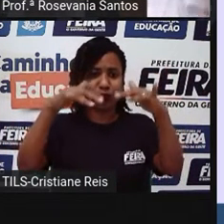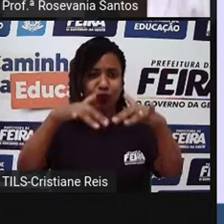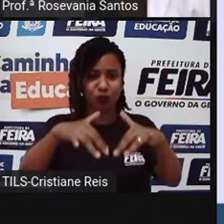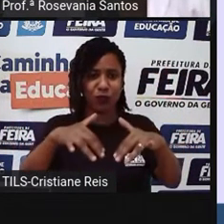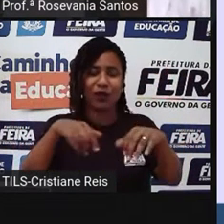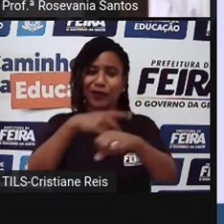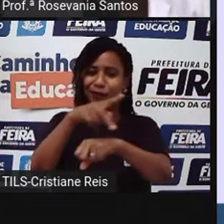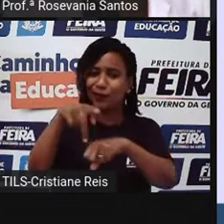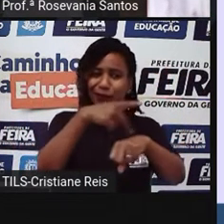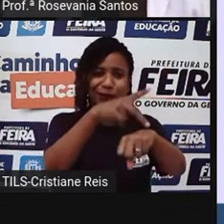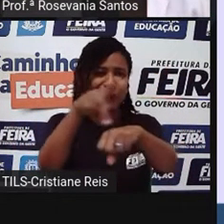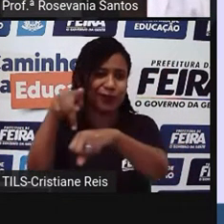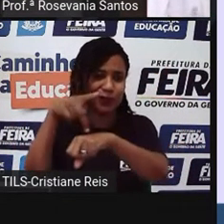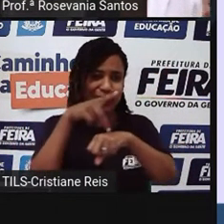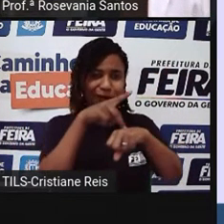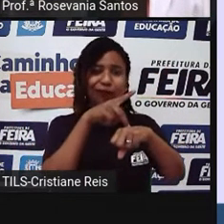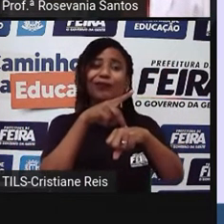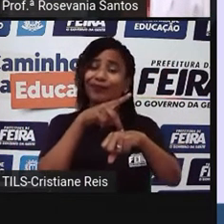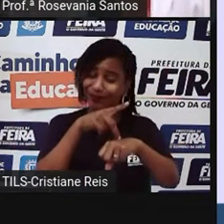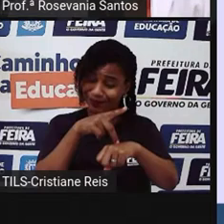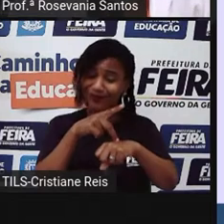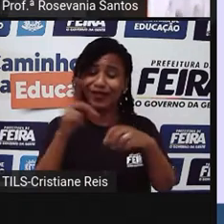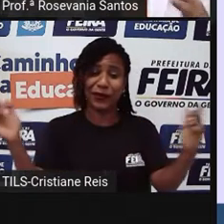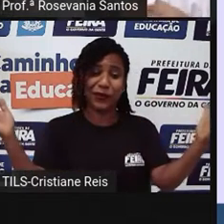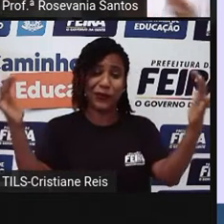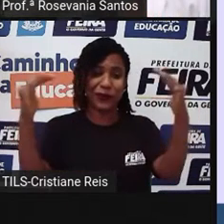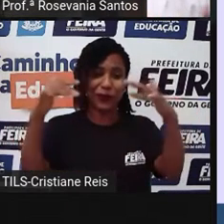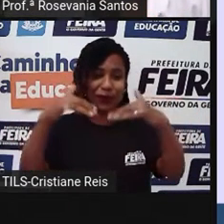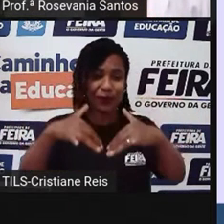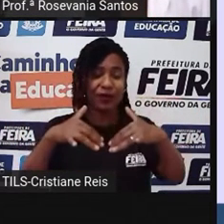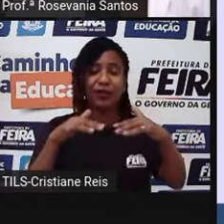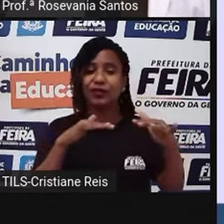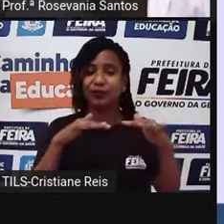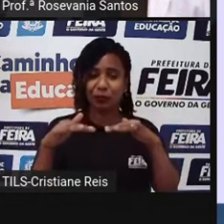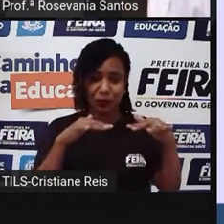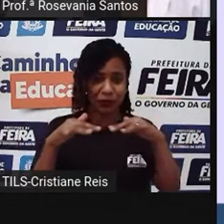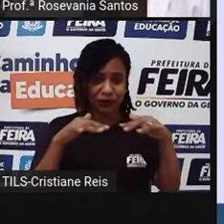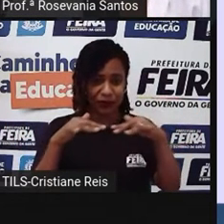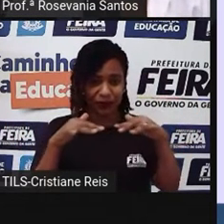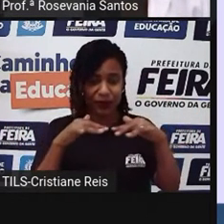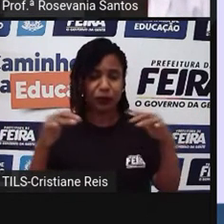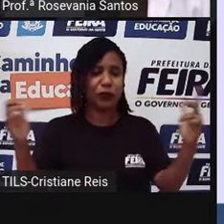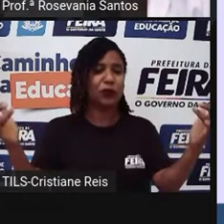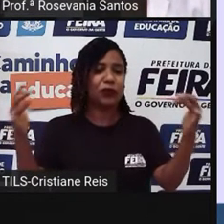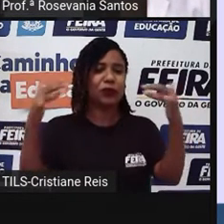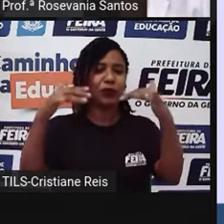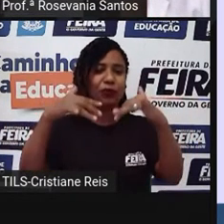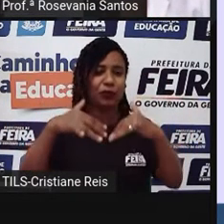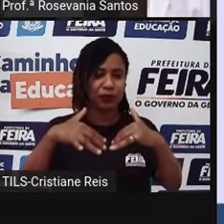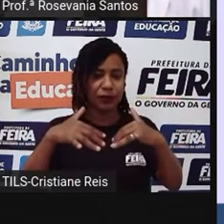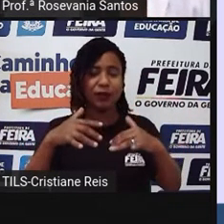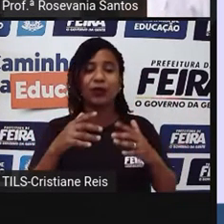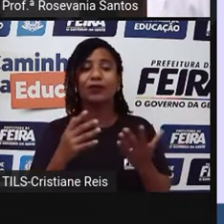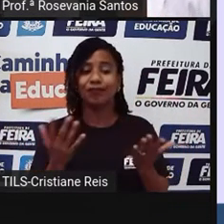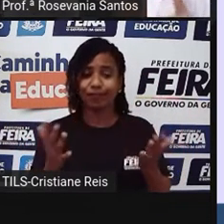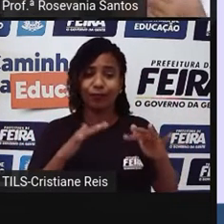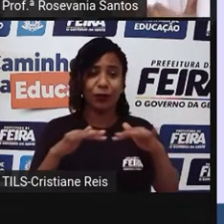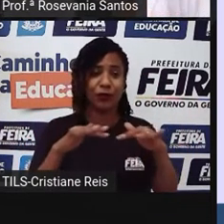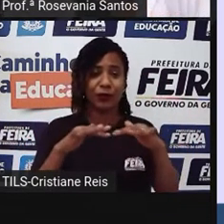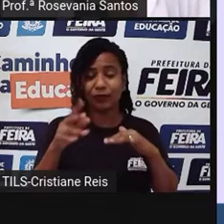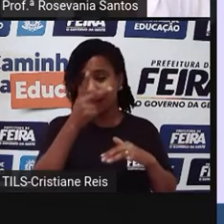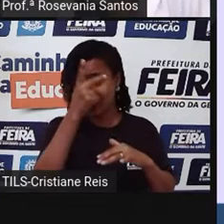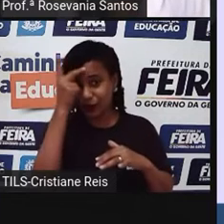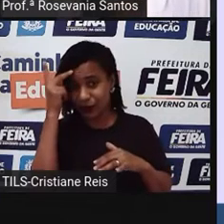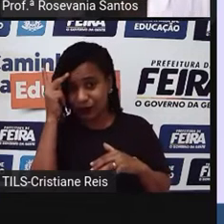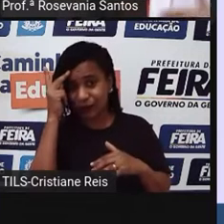das mais infinidades localidades do mundo. E esse movimento aí, né, essas migrações, esse movimento dessas pessoas, claro que eles foram